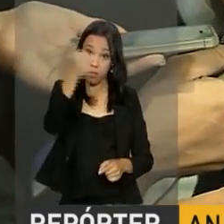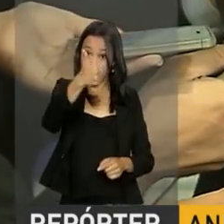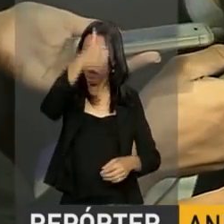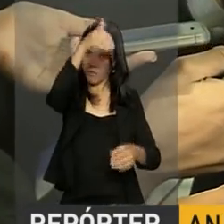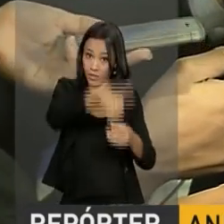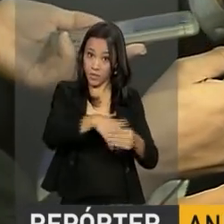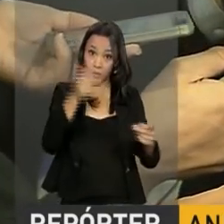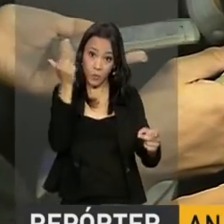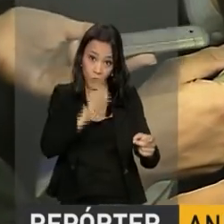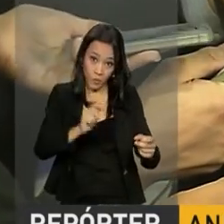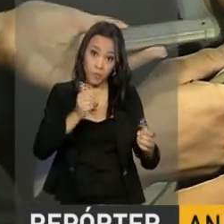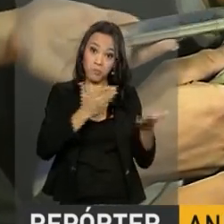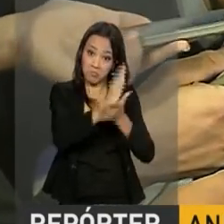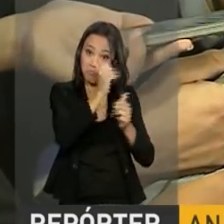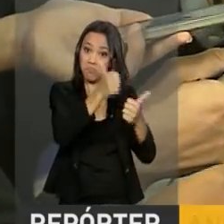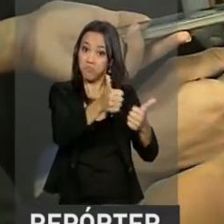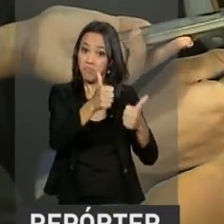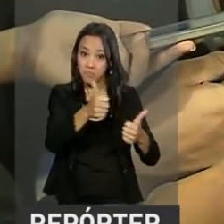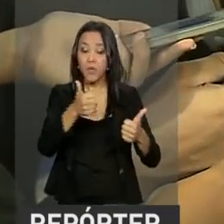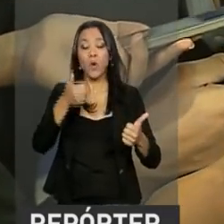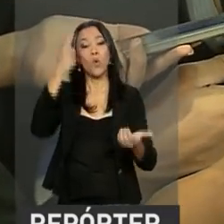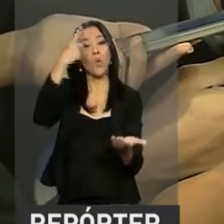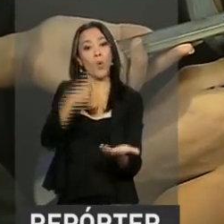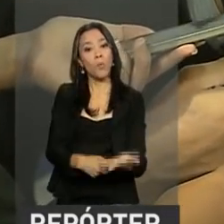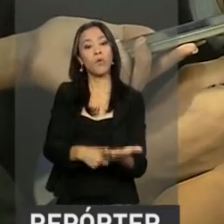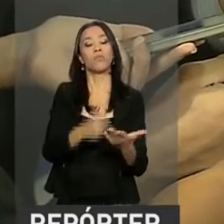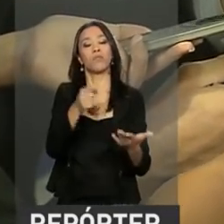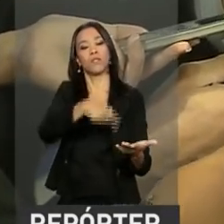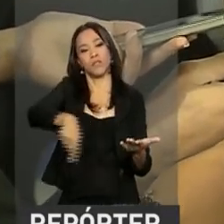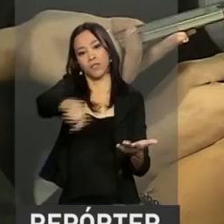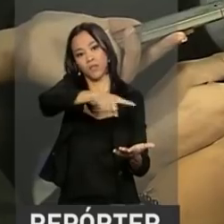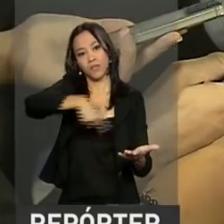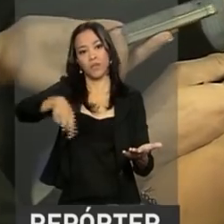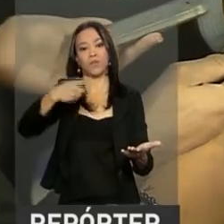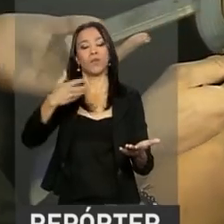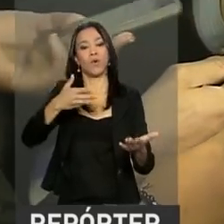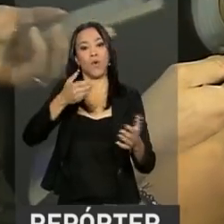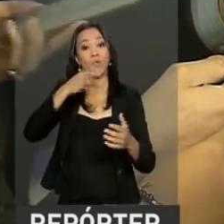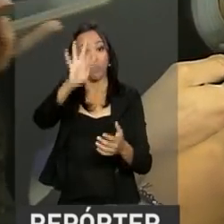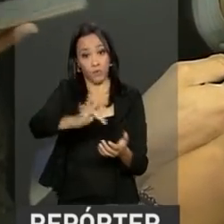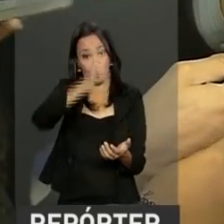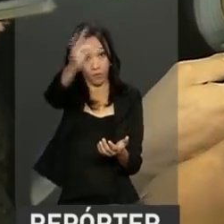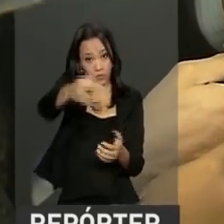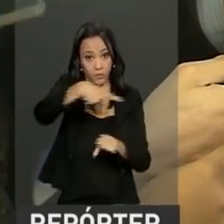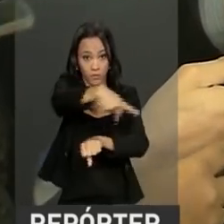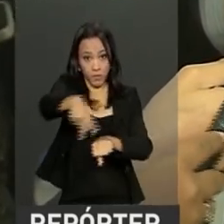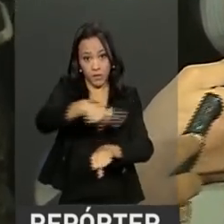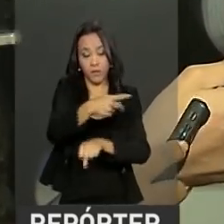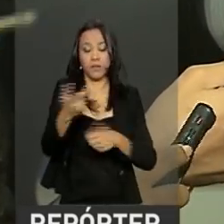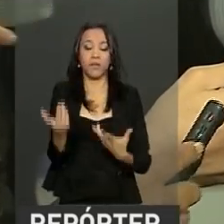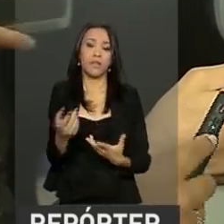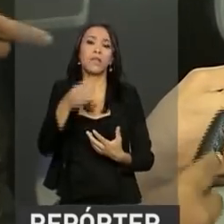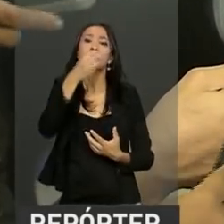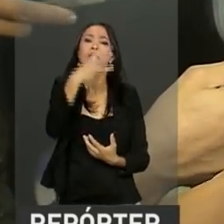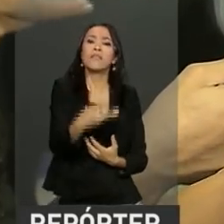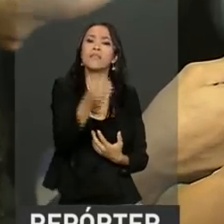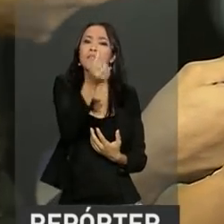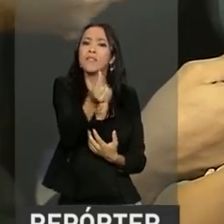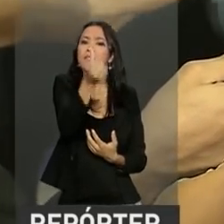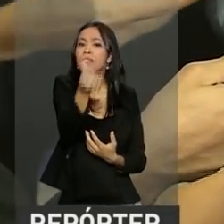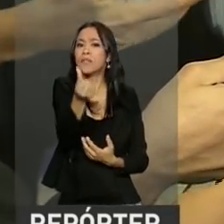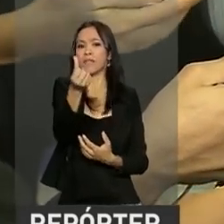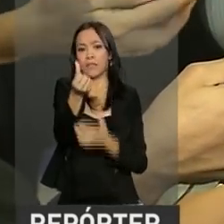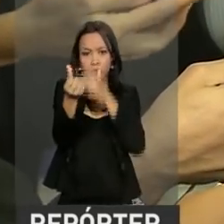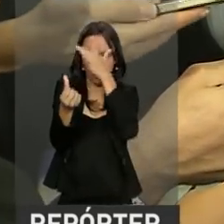de tudo, o compromisso que tem a base do governo com o futuro desse país. Né, a votação com 366 votos,